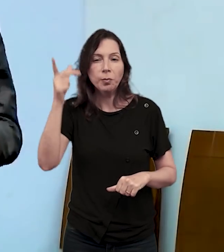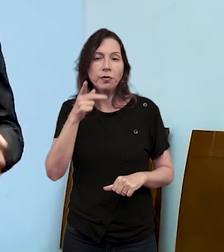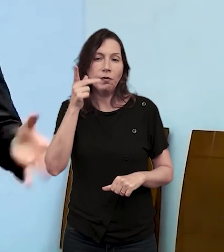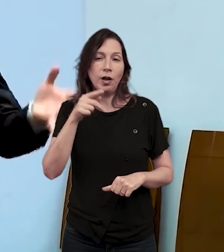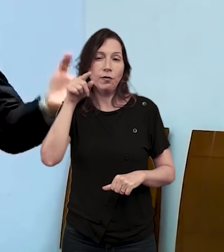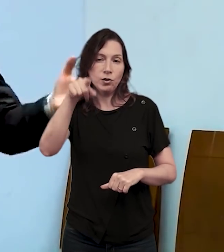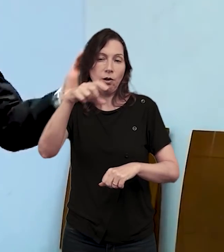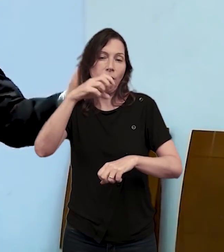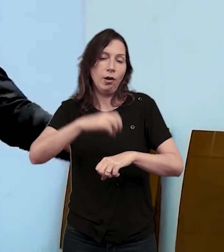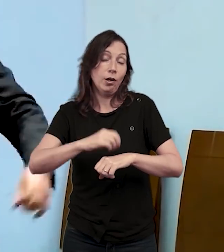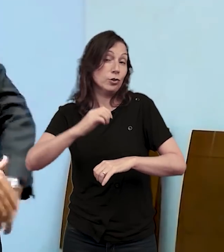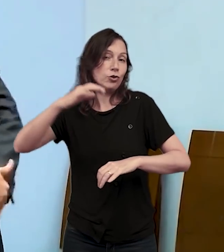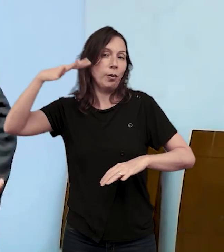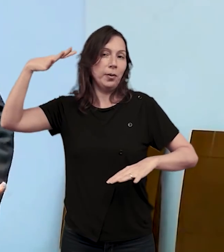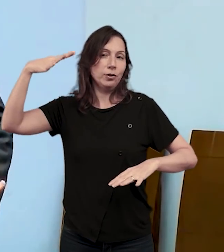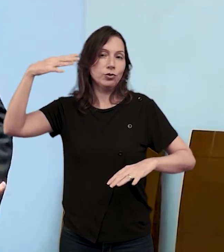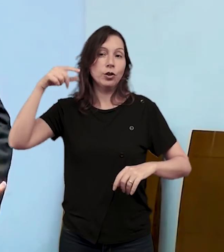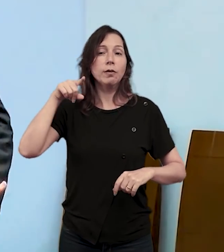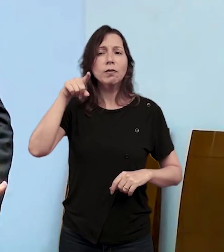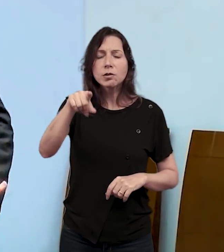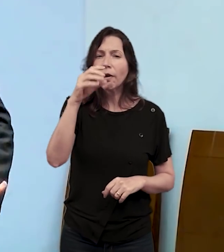Você é fraco, mas não, você é forte.